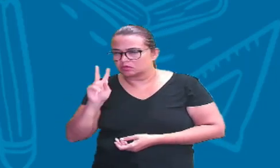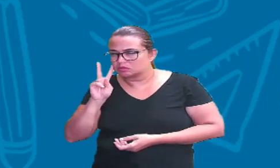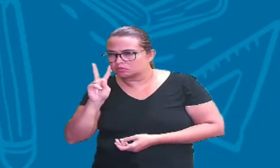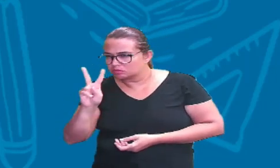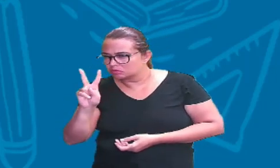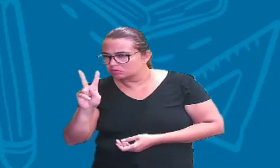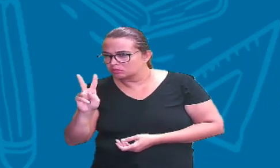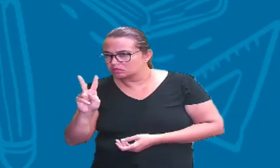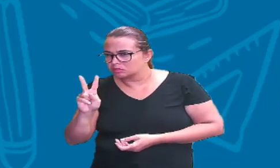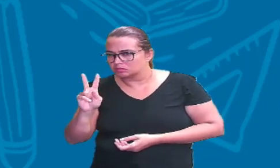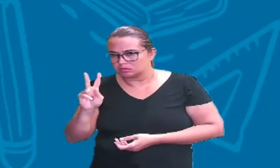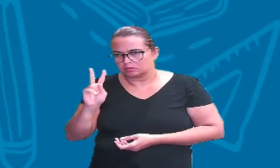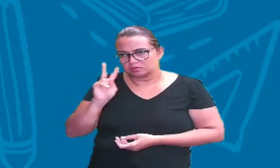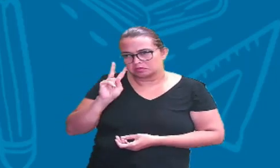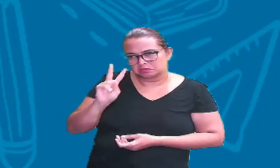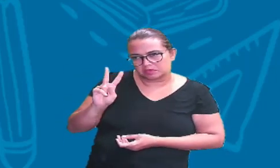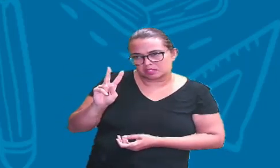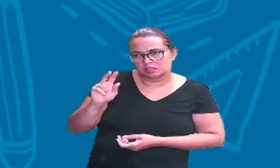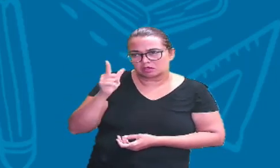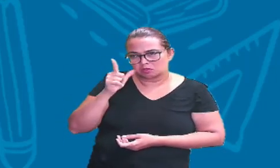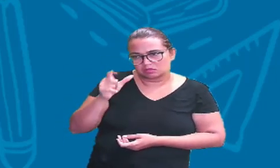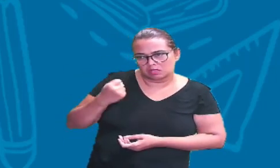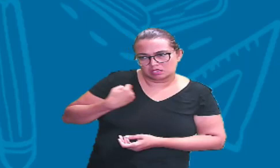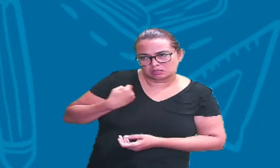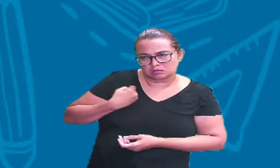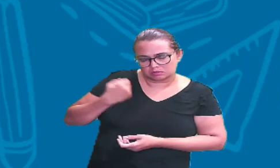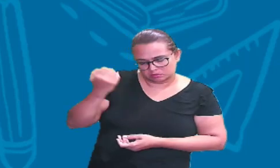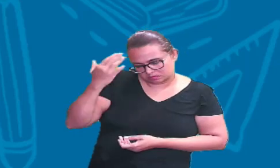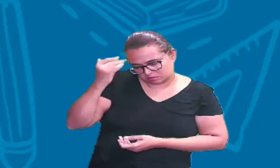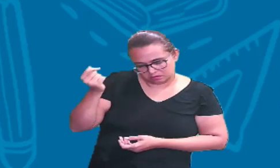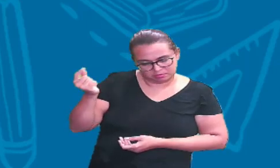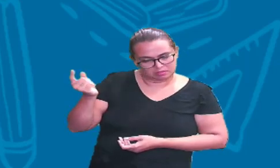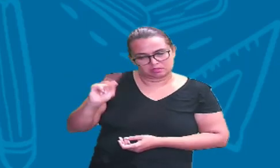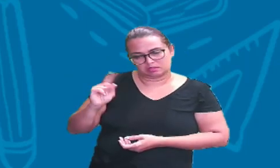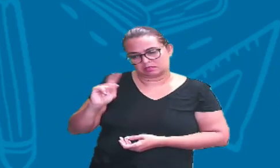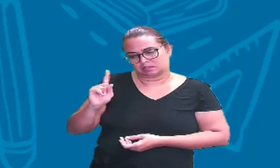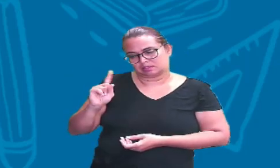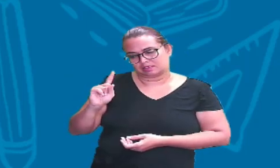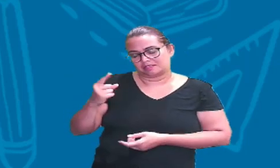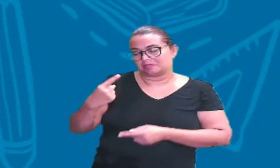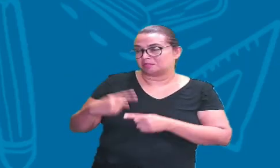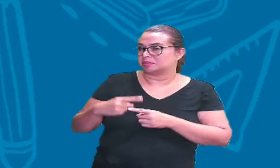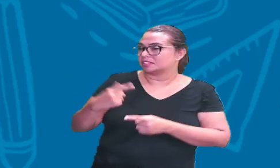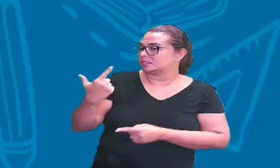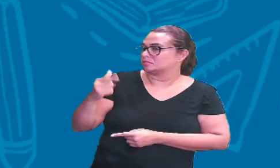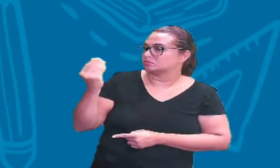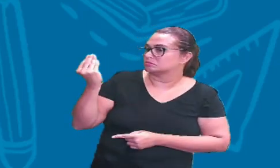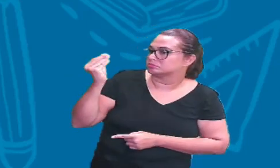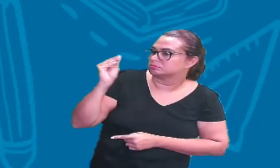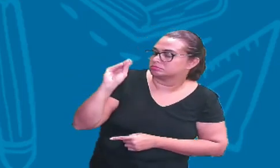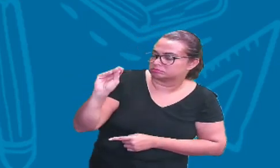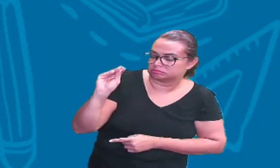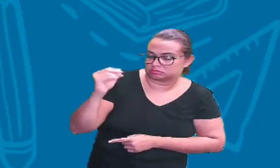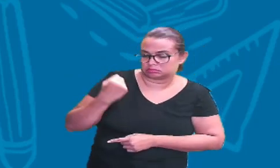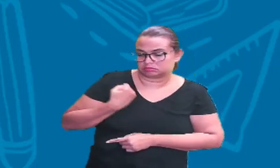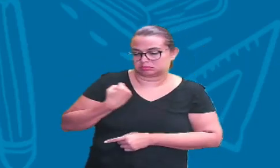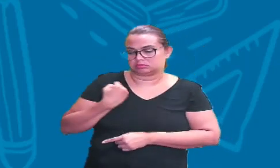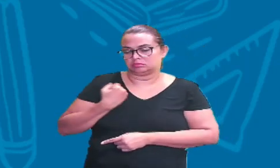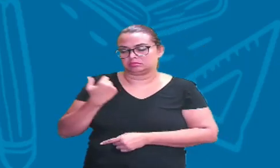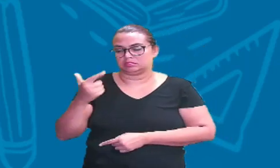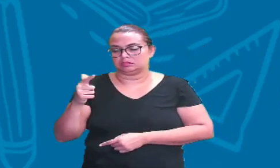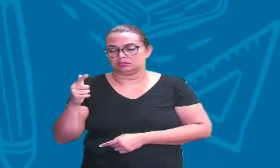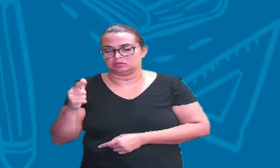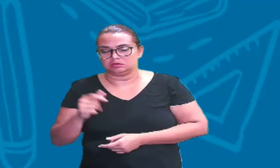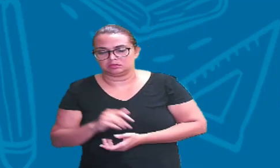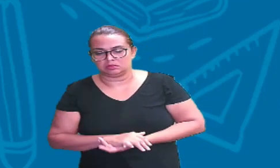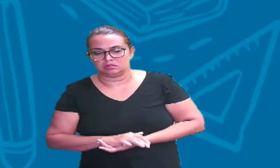não consigo. Por que eu não consigo? Porque ele não tem a identificação. Mas quando eu